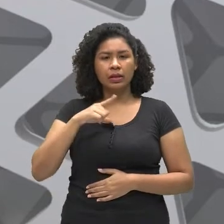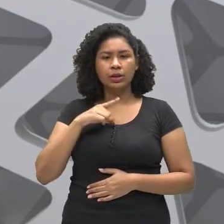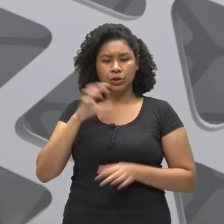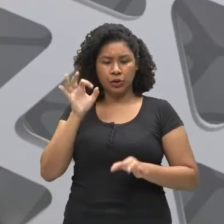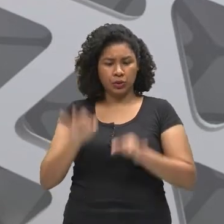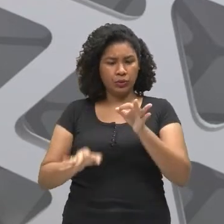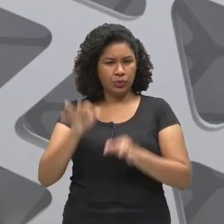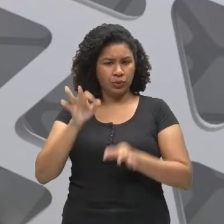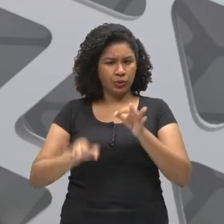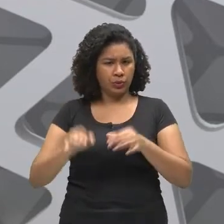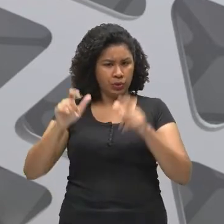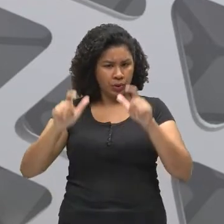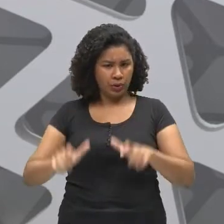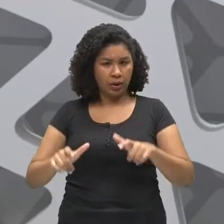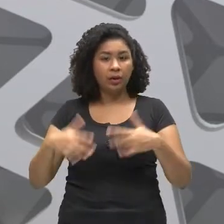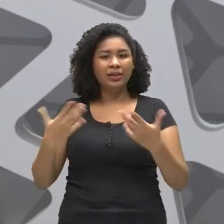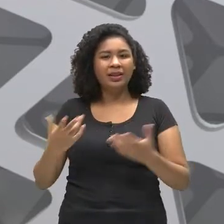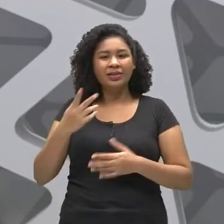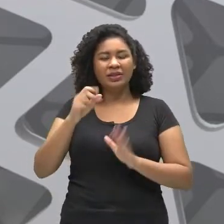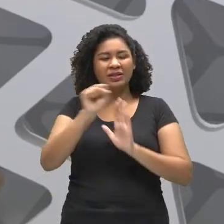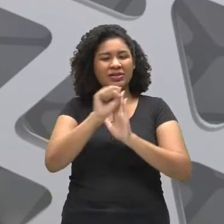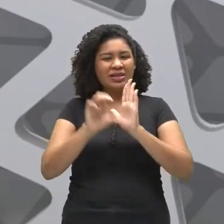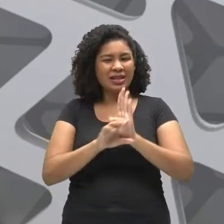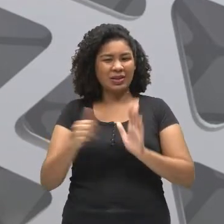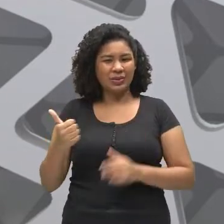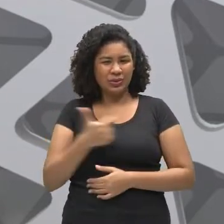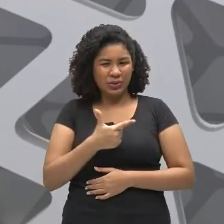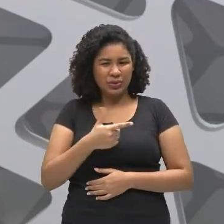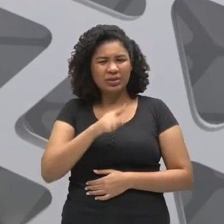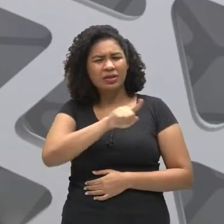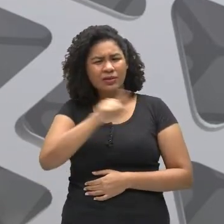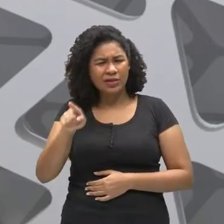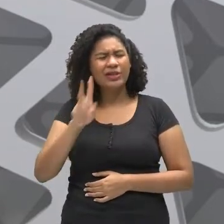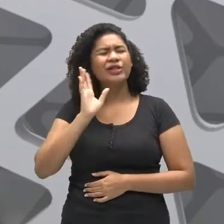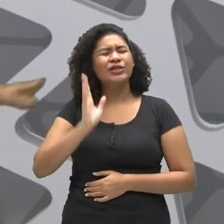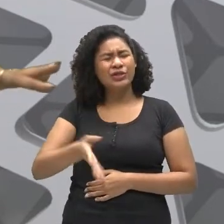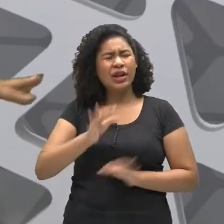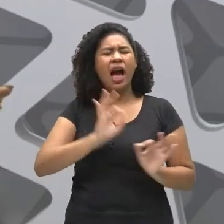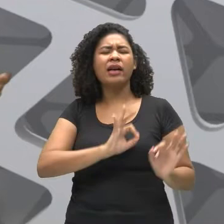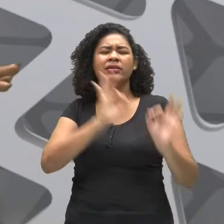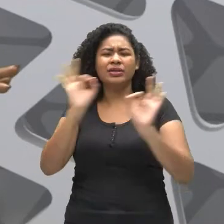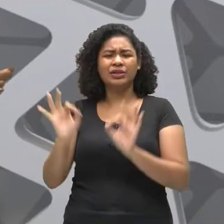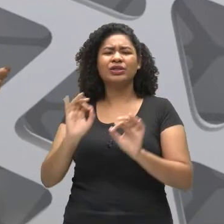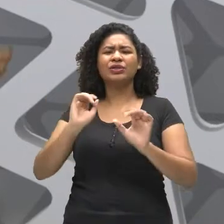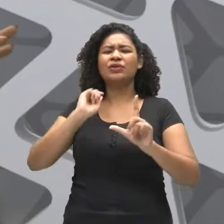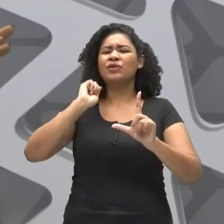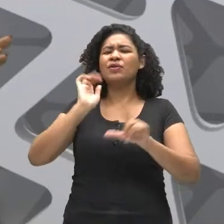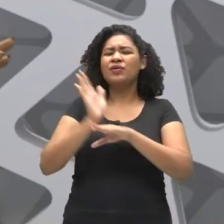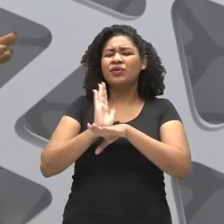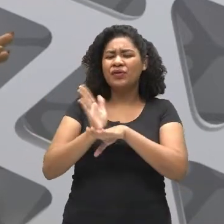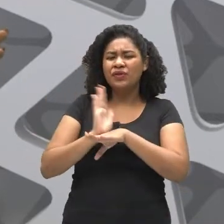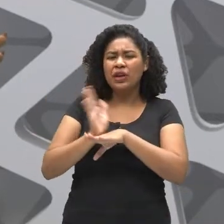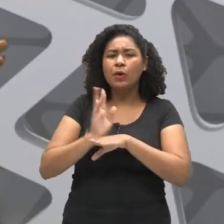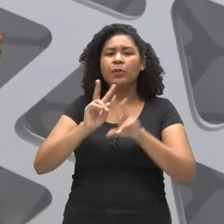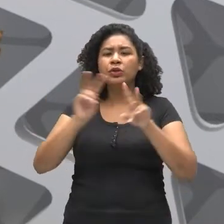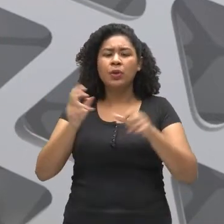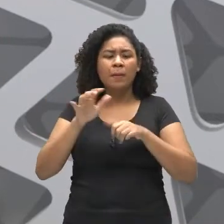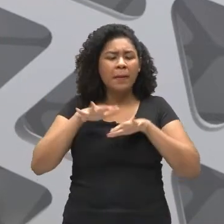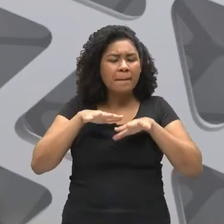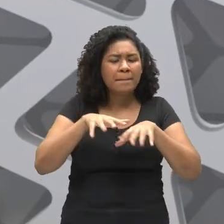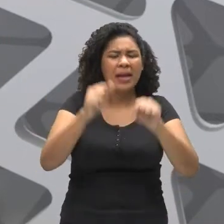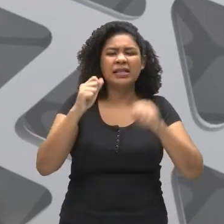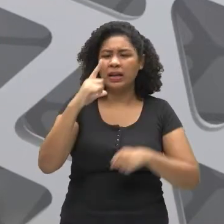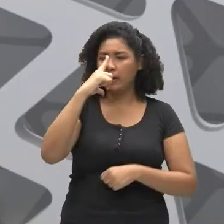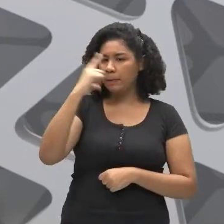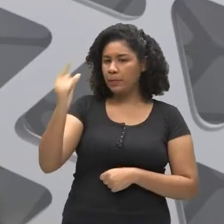XII. Todo mundo aí, ainda mais nessa idade de vocês, já assistiu algum filme de caça às bruxas? Levanta o braço.